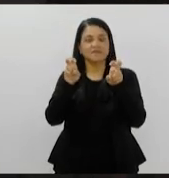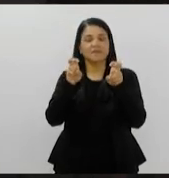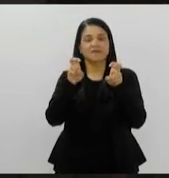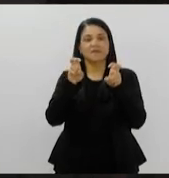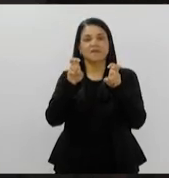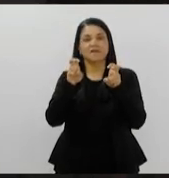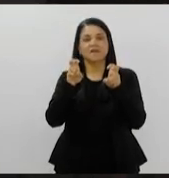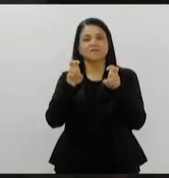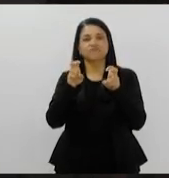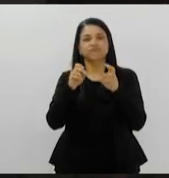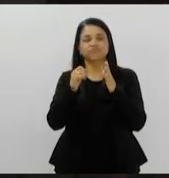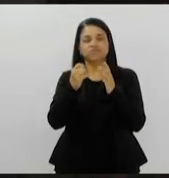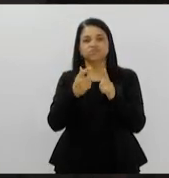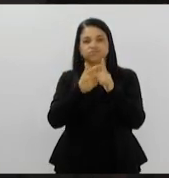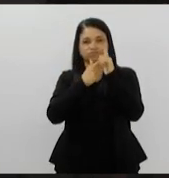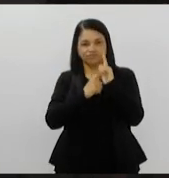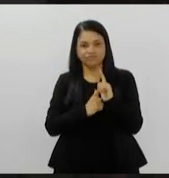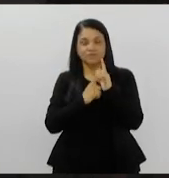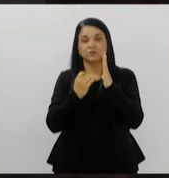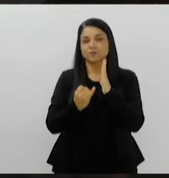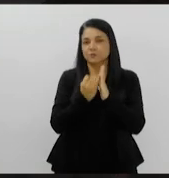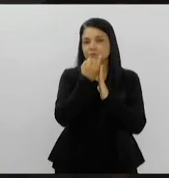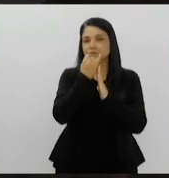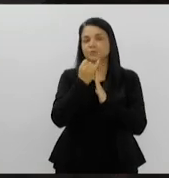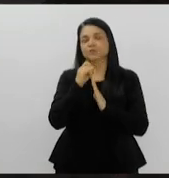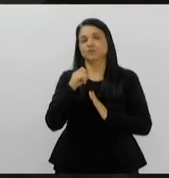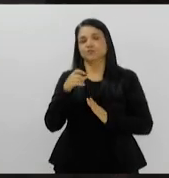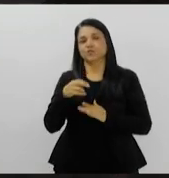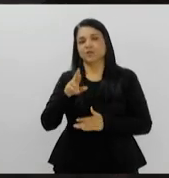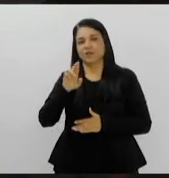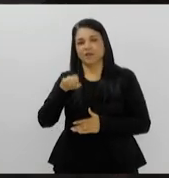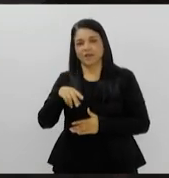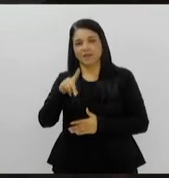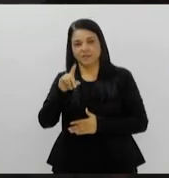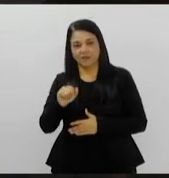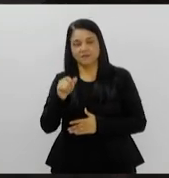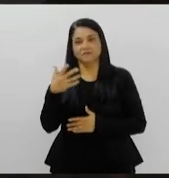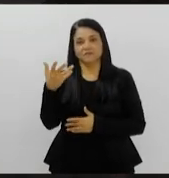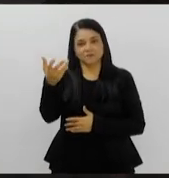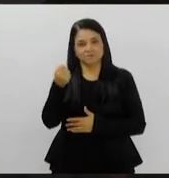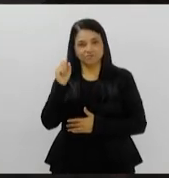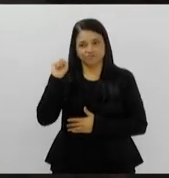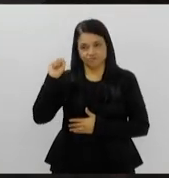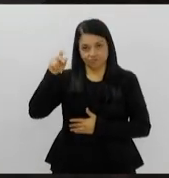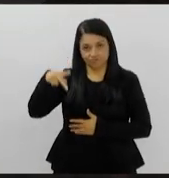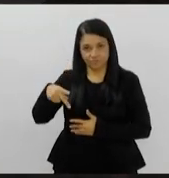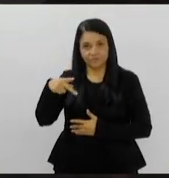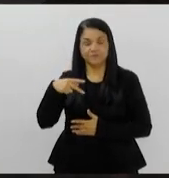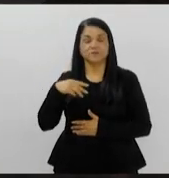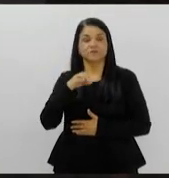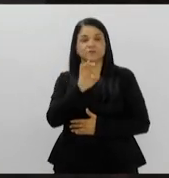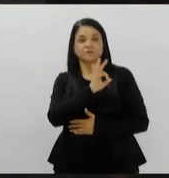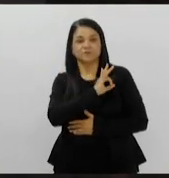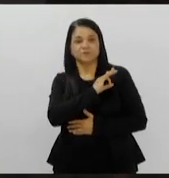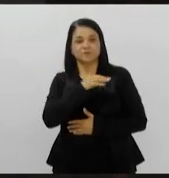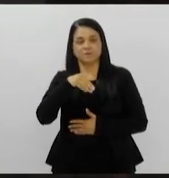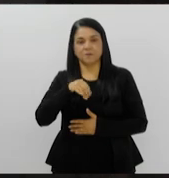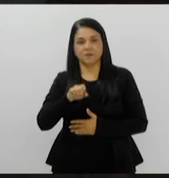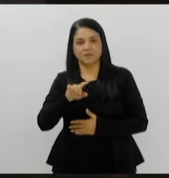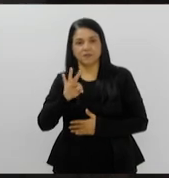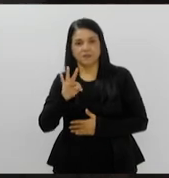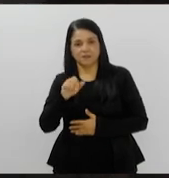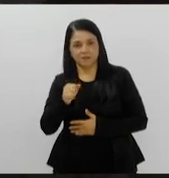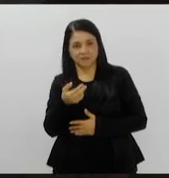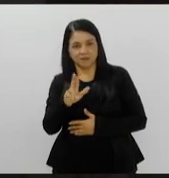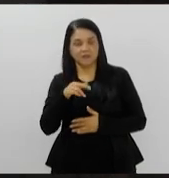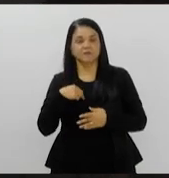isenção do imposto de renda e da contribuição previdenciária dos inativos e pensionistas dos militares no Estado do Rio de Janeiro, na forma